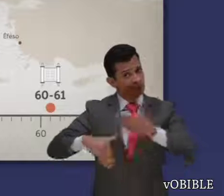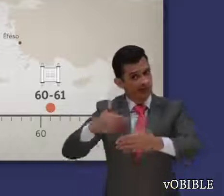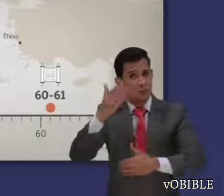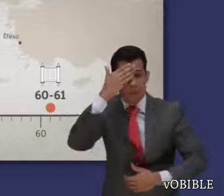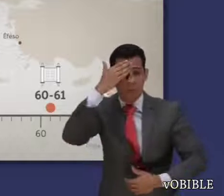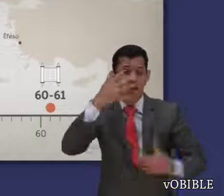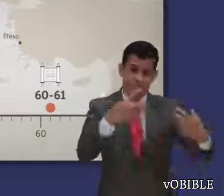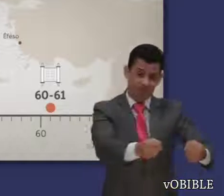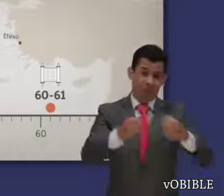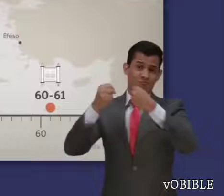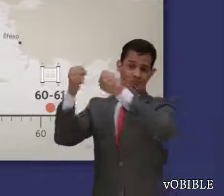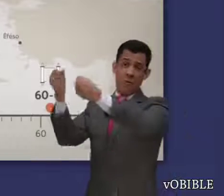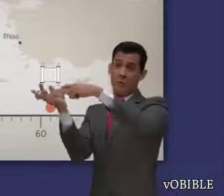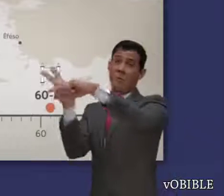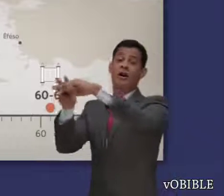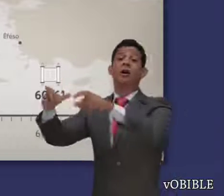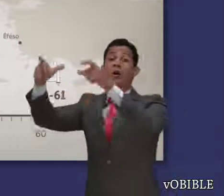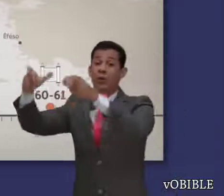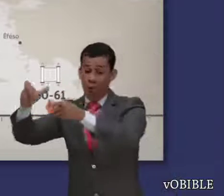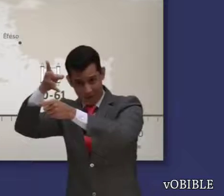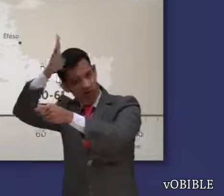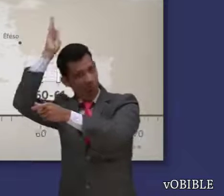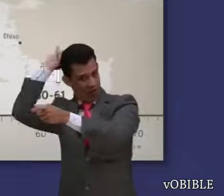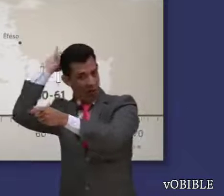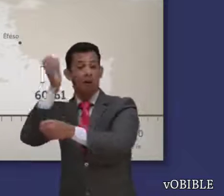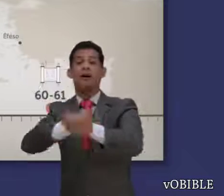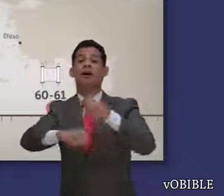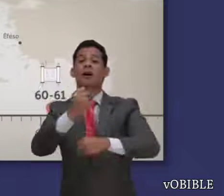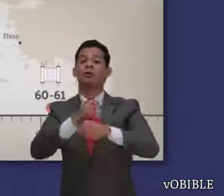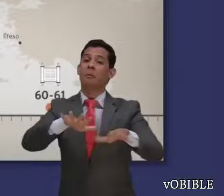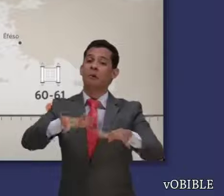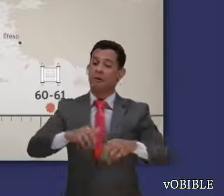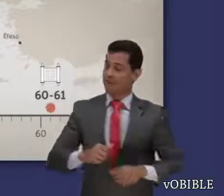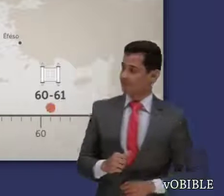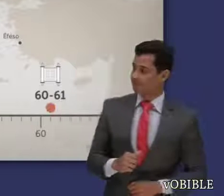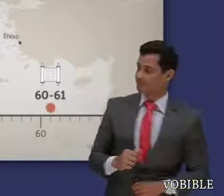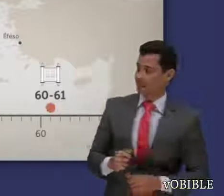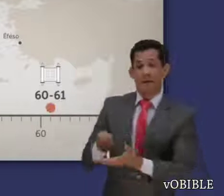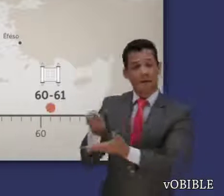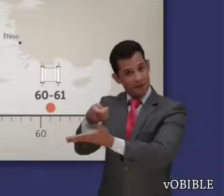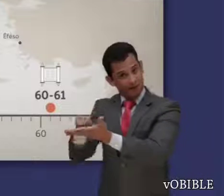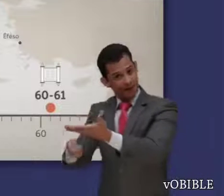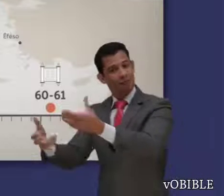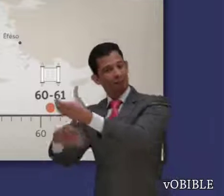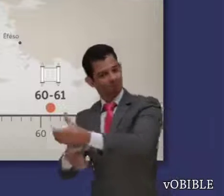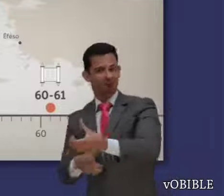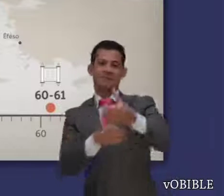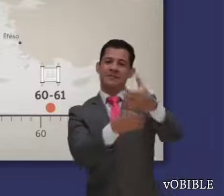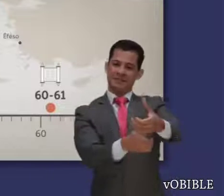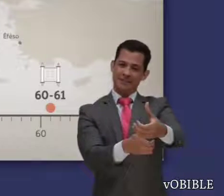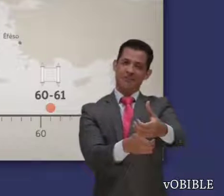mais tarde, por volta do ano 60 ou 61 depois de Cristo. Nessa época, ele estava preso em Roma esperando para